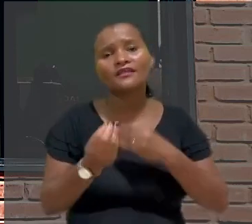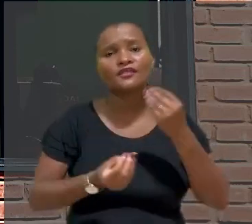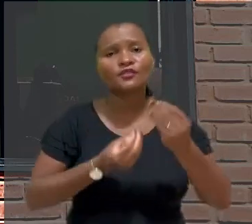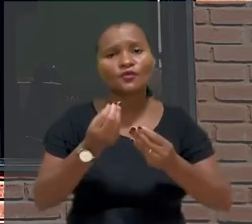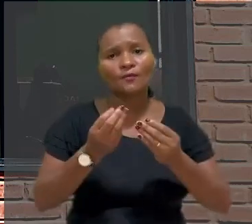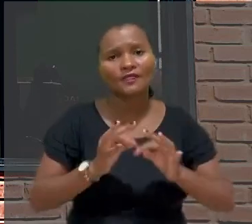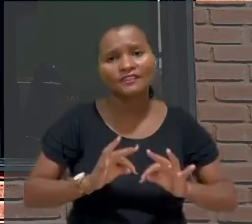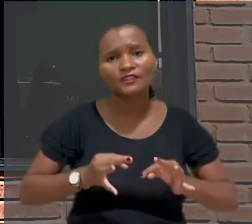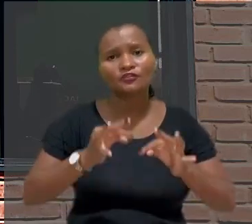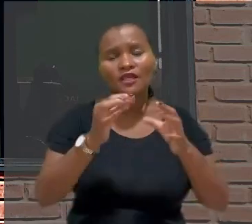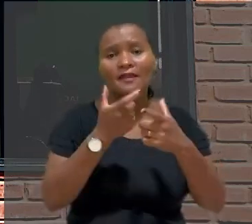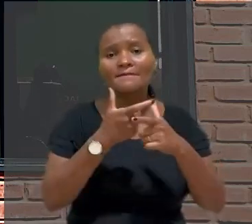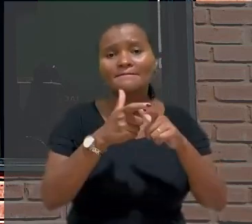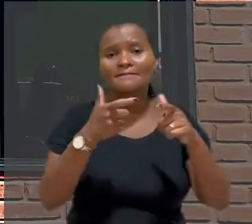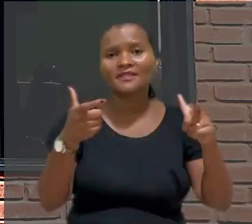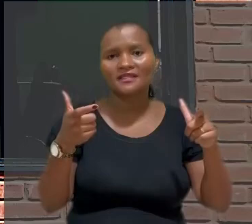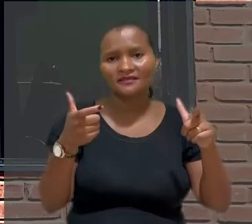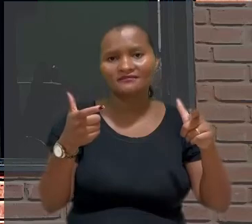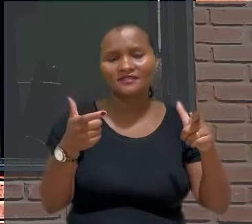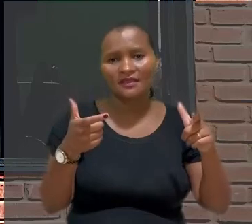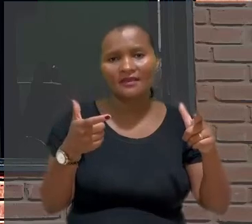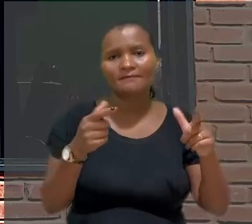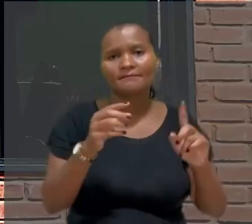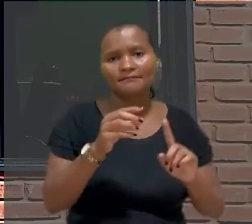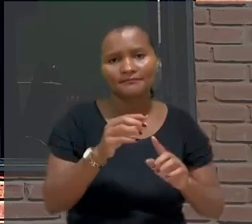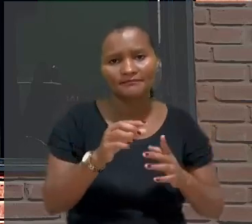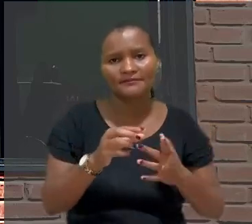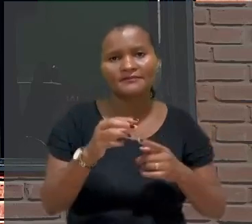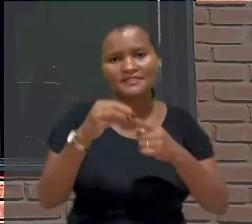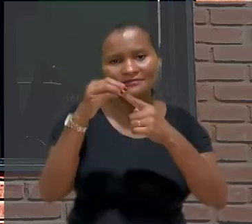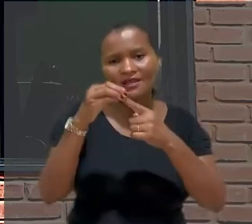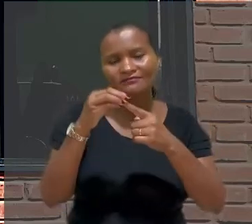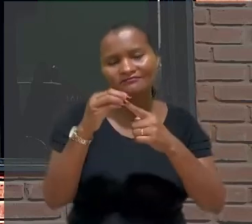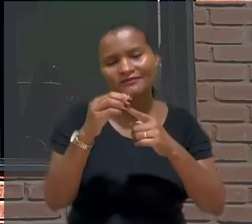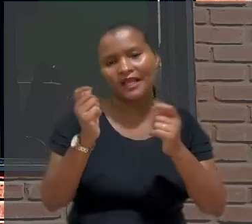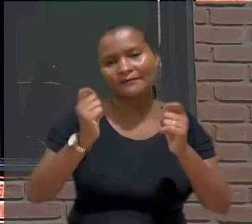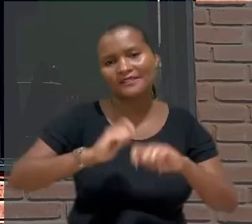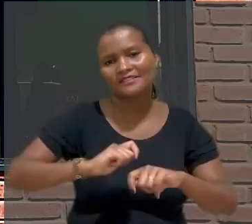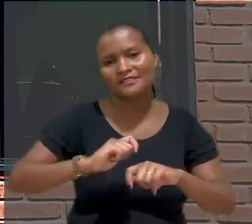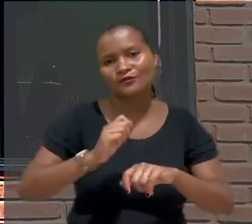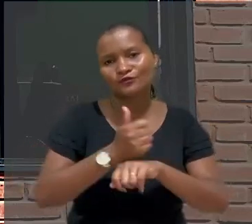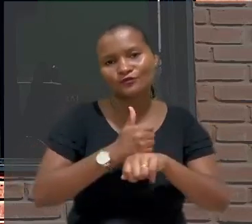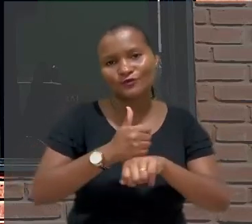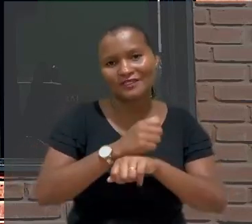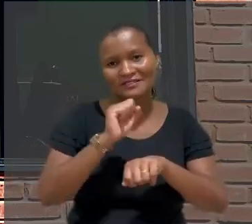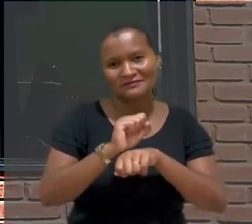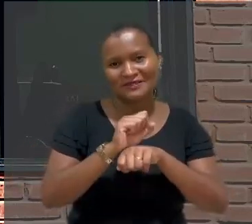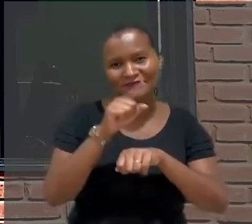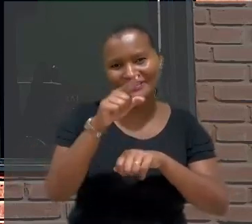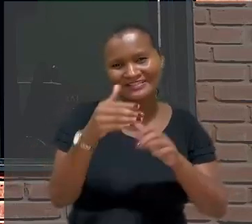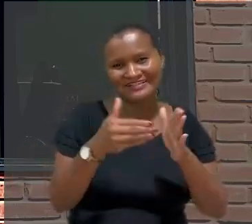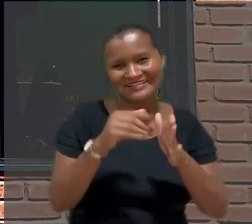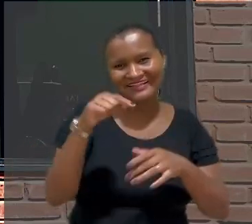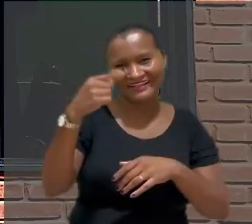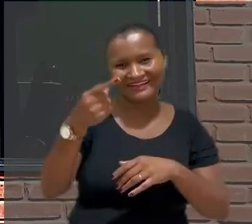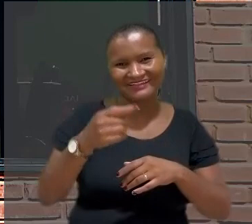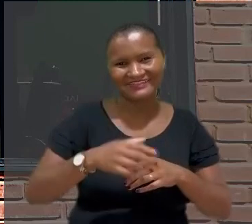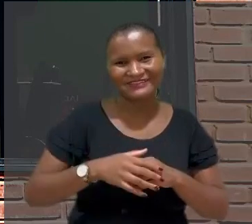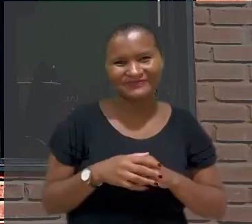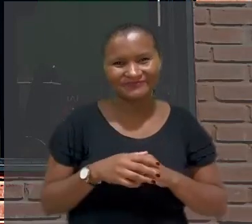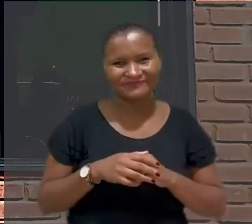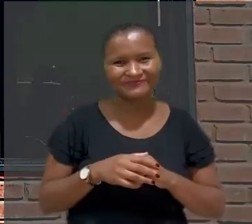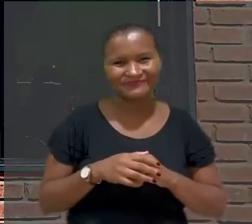essa tecnologia amplia a prioridade na capacitação dos profissionais. Eu te espero. Até lá!